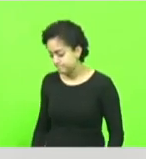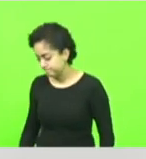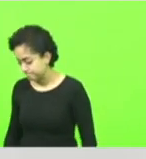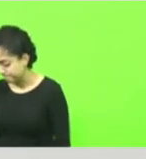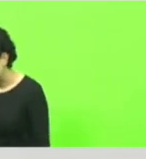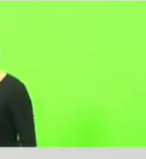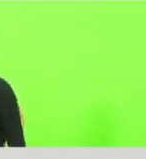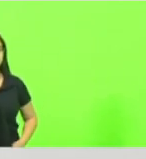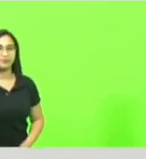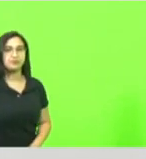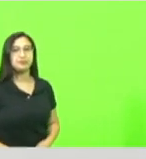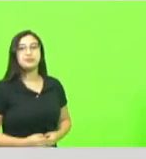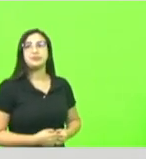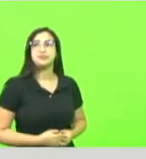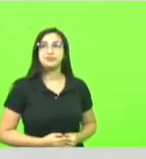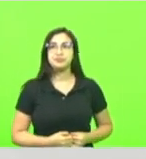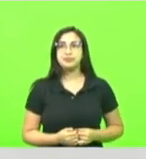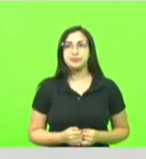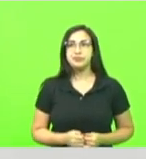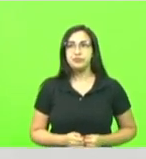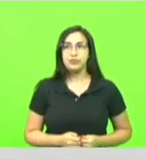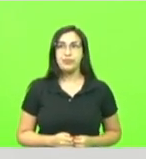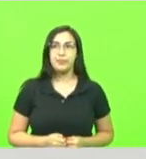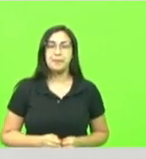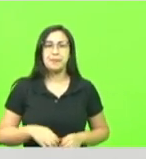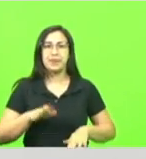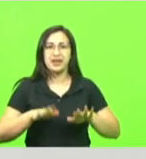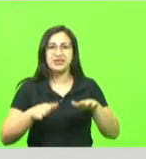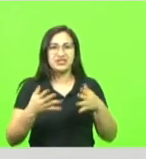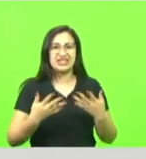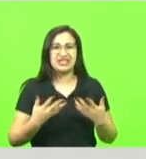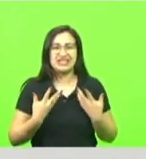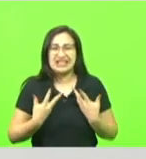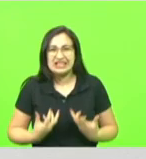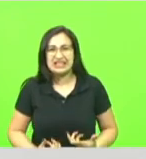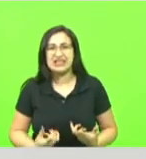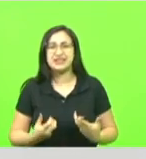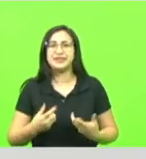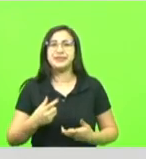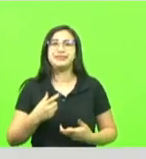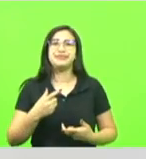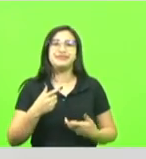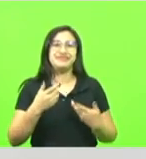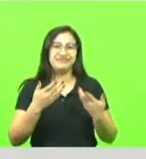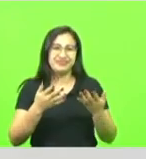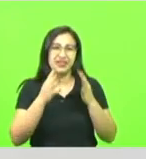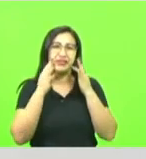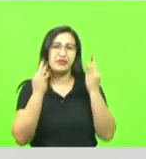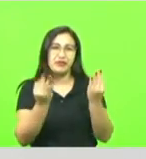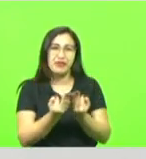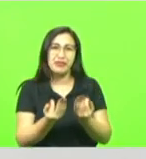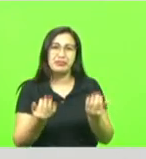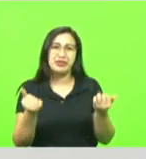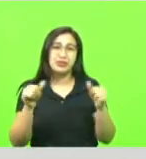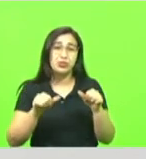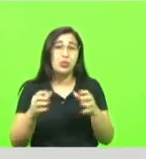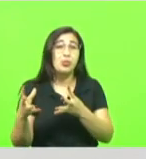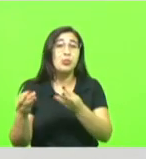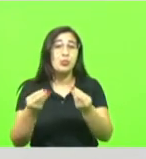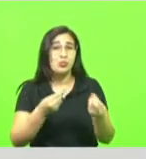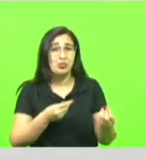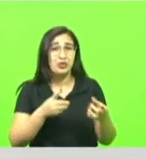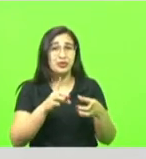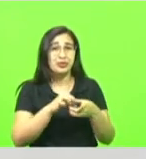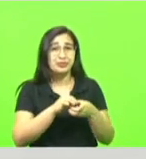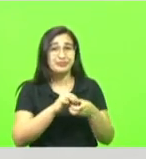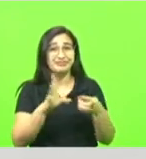vezes, desmotivados e sofrendo esse impacto emocional. Isso reflete na família, muitos divorciados, muitos que já passaram crise